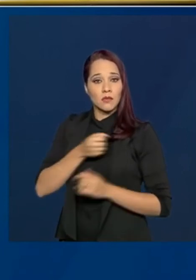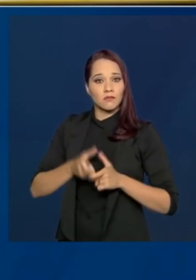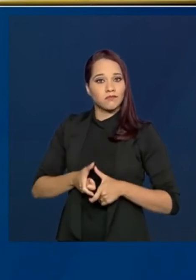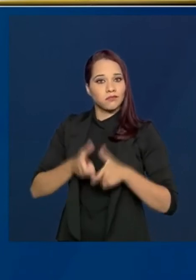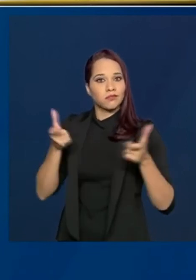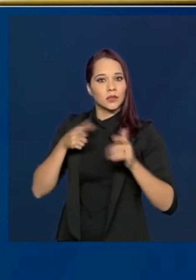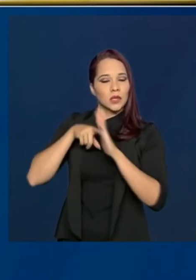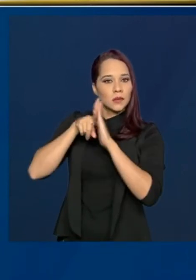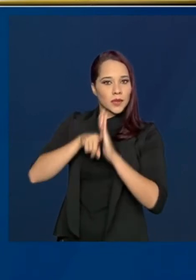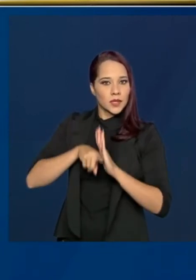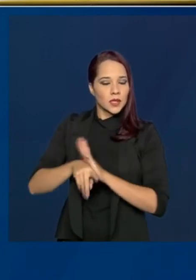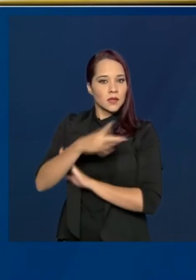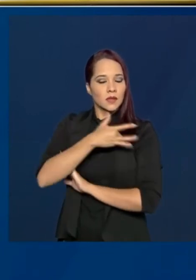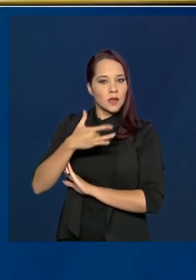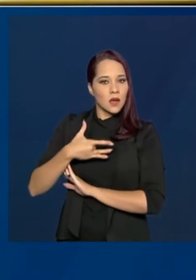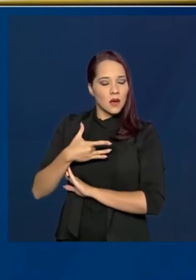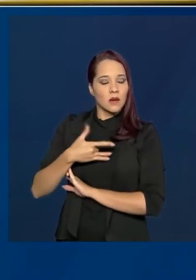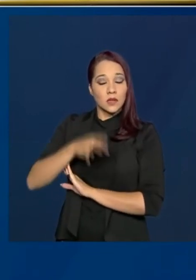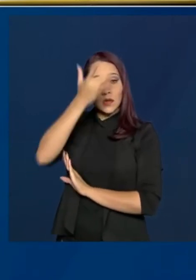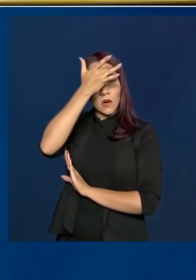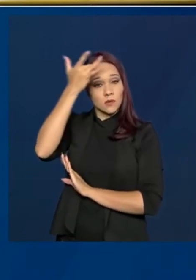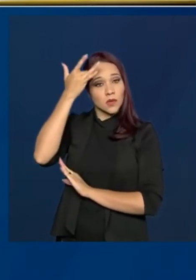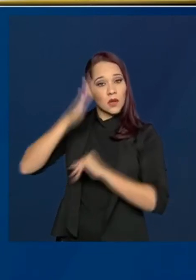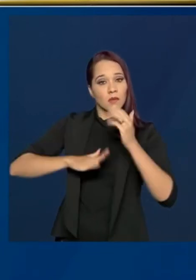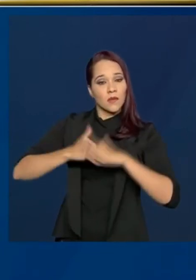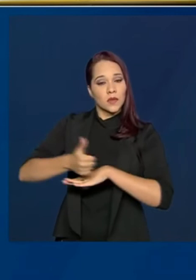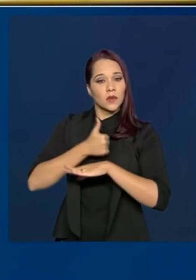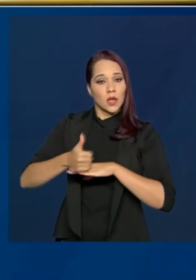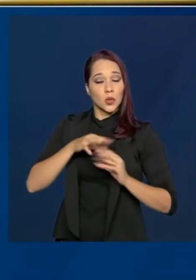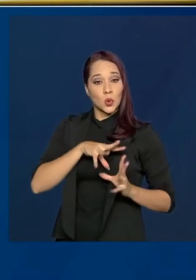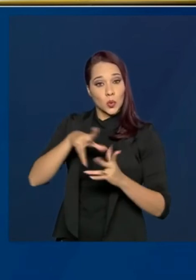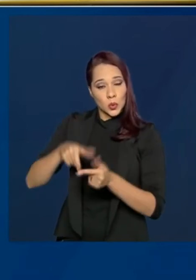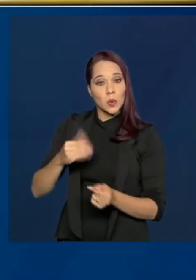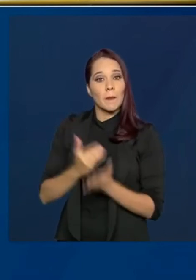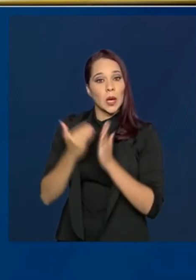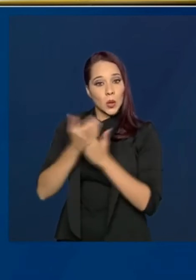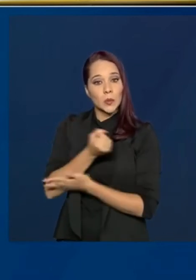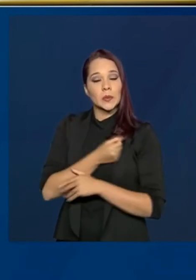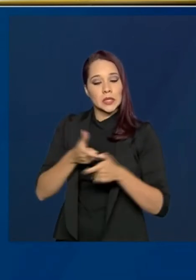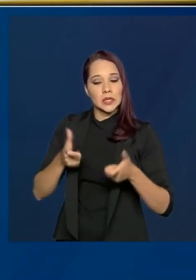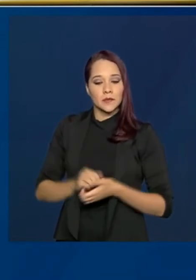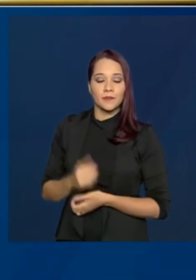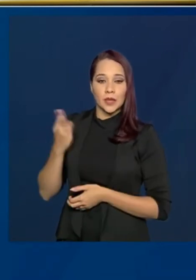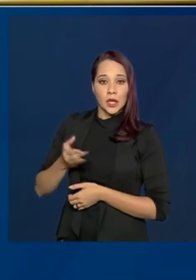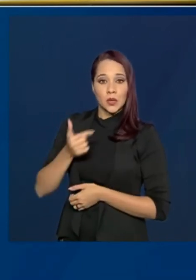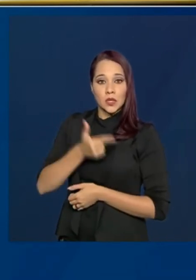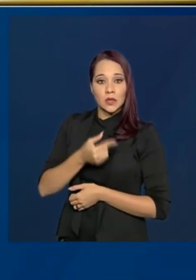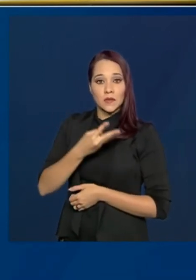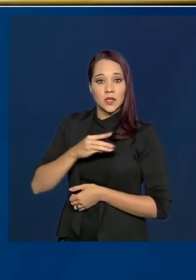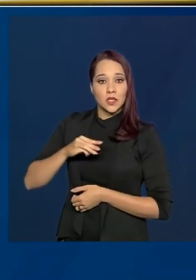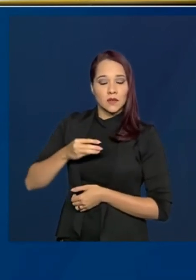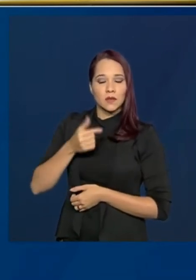repositório de pesquisa de saúde mental de profissionais de saúde do mundo, tá? E destes mais de 223